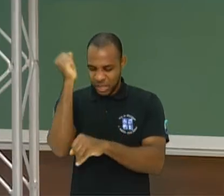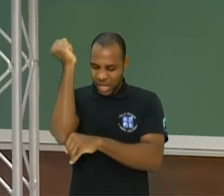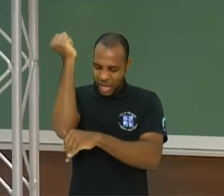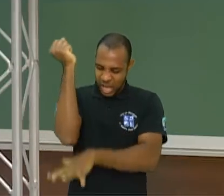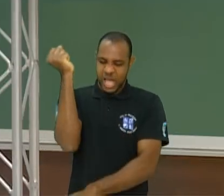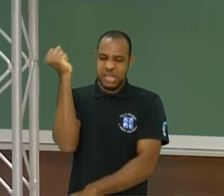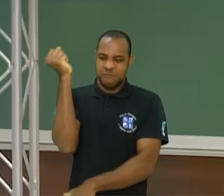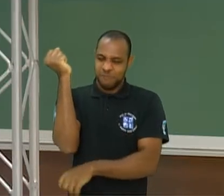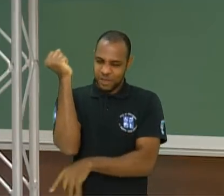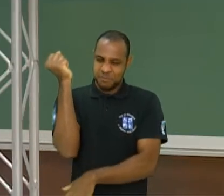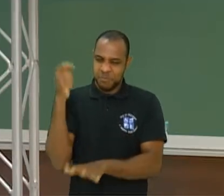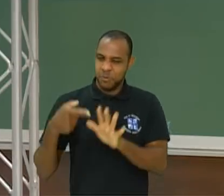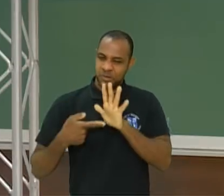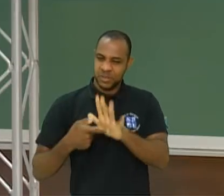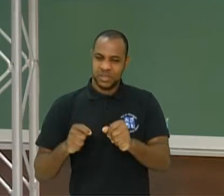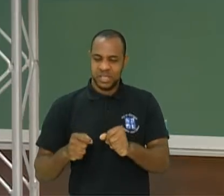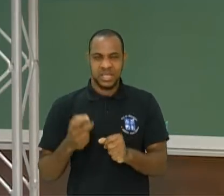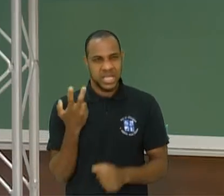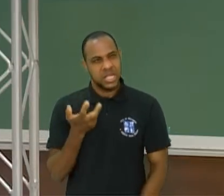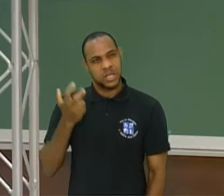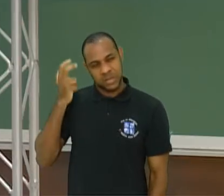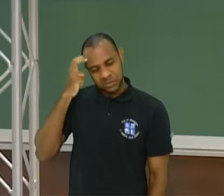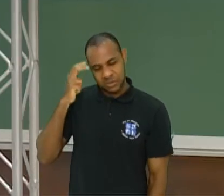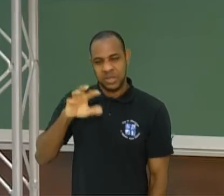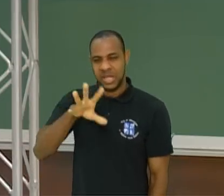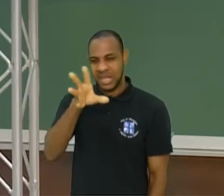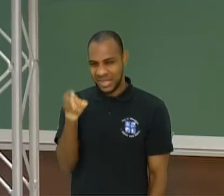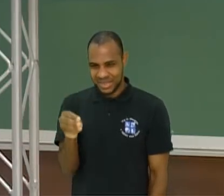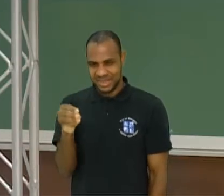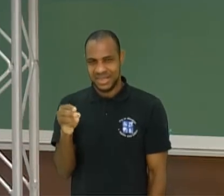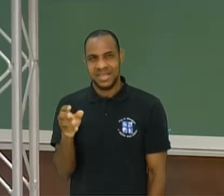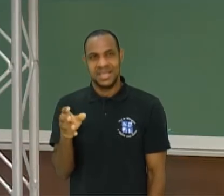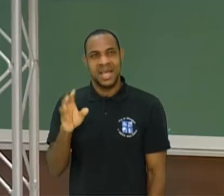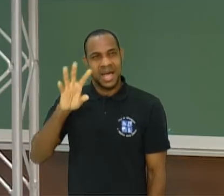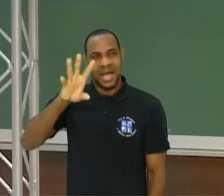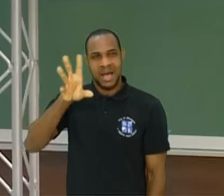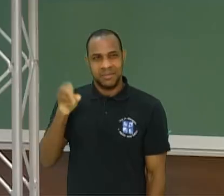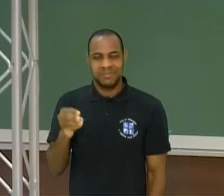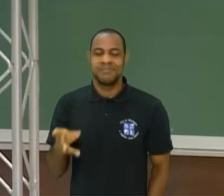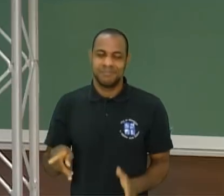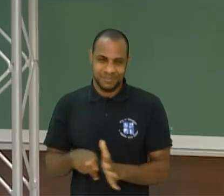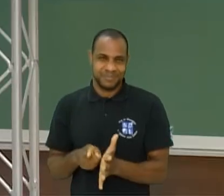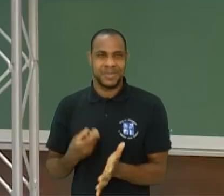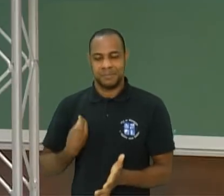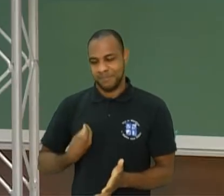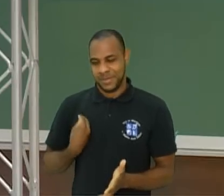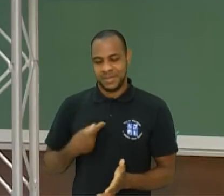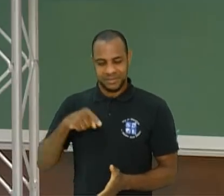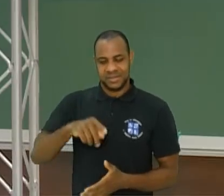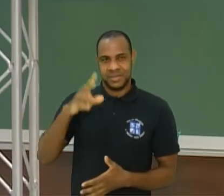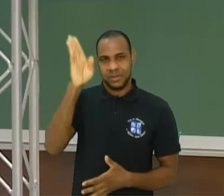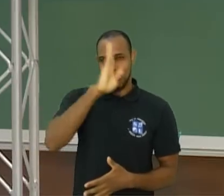né? Para mostrar a nossa cultura negra, né? Que está presente e forte no nosso país.